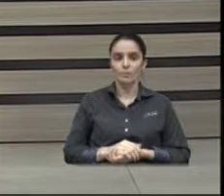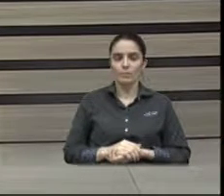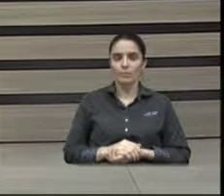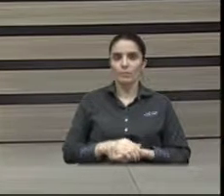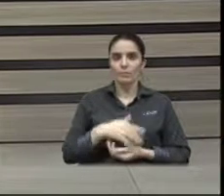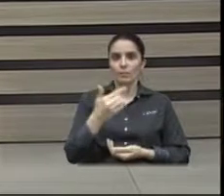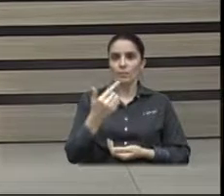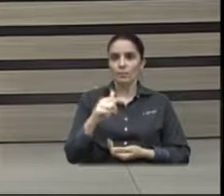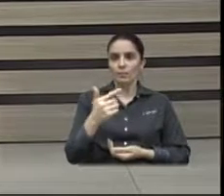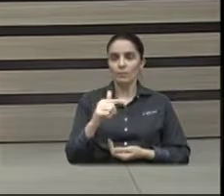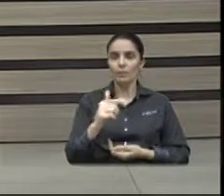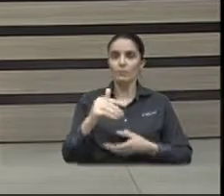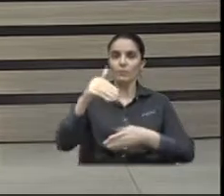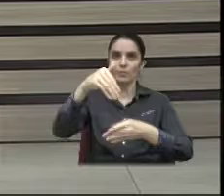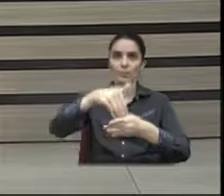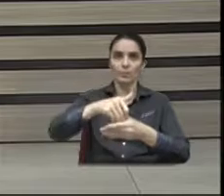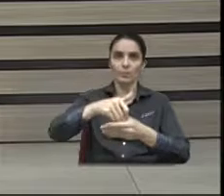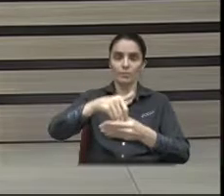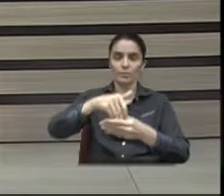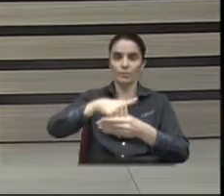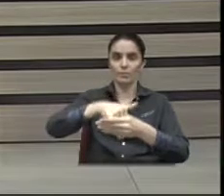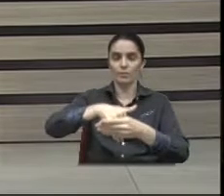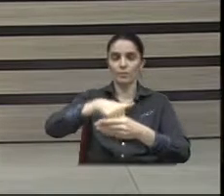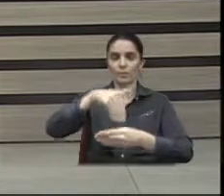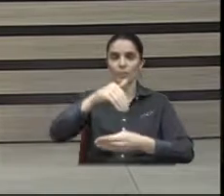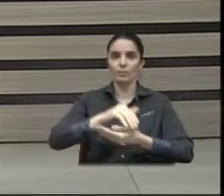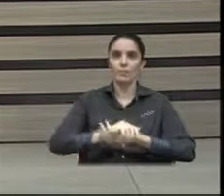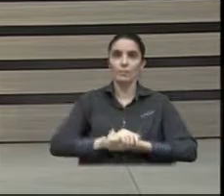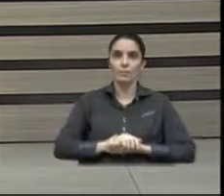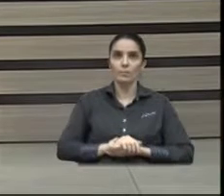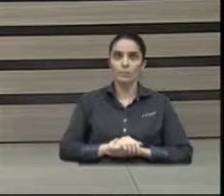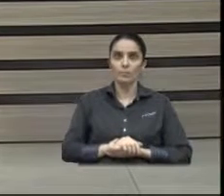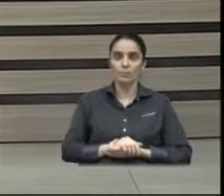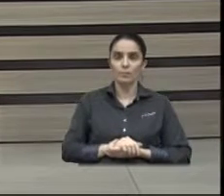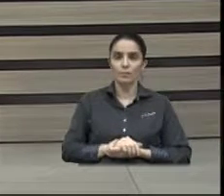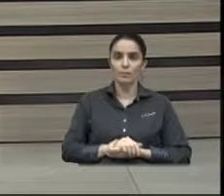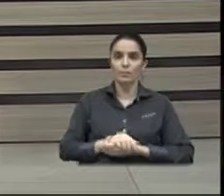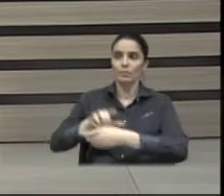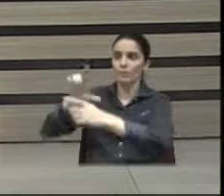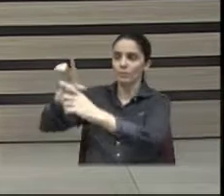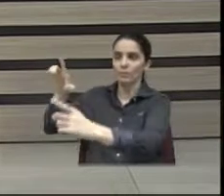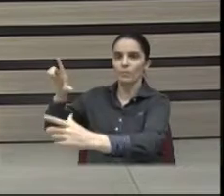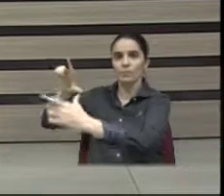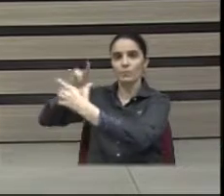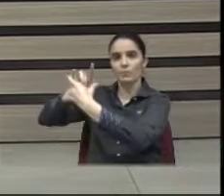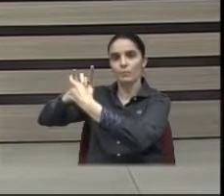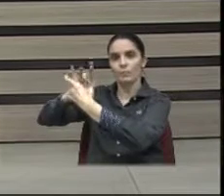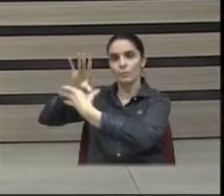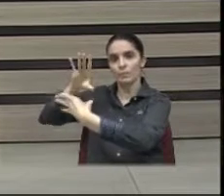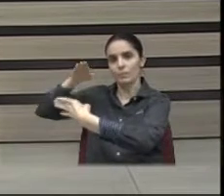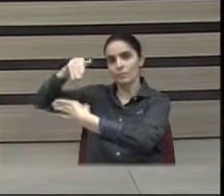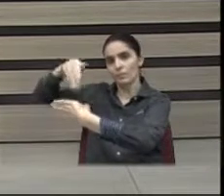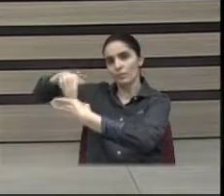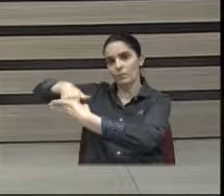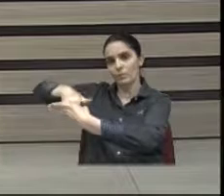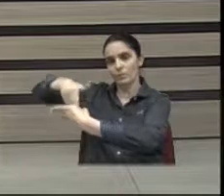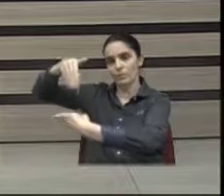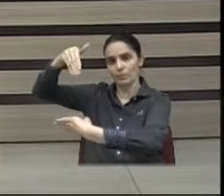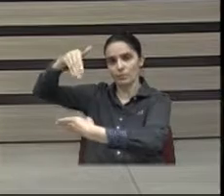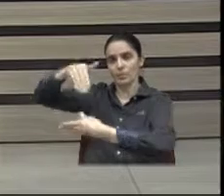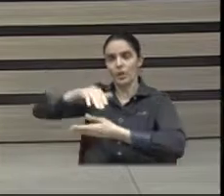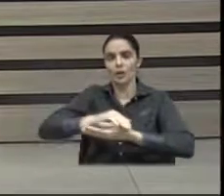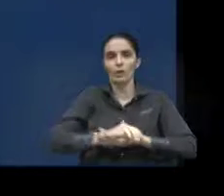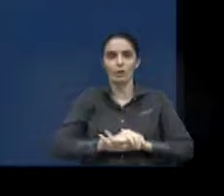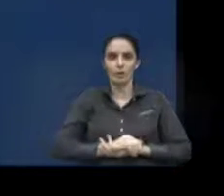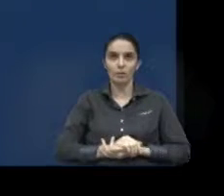Não havendo, vai à votação. Está aberto o painel de votação. Senhores vereadores, registrem